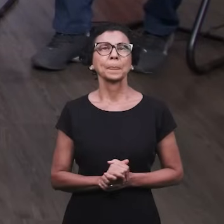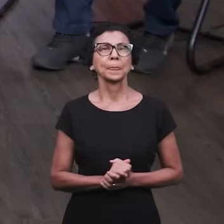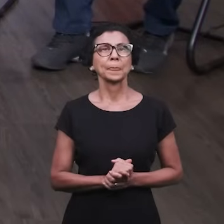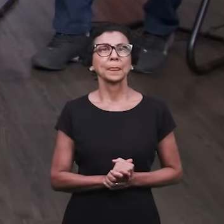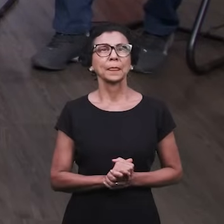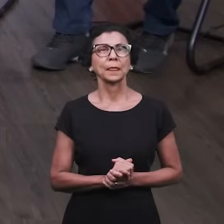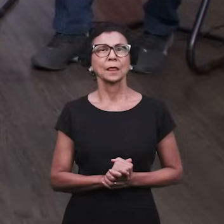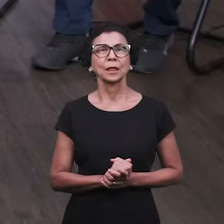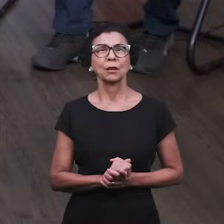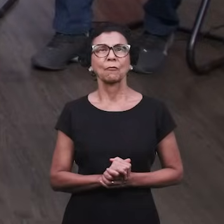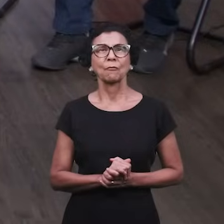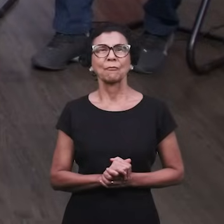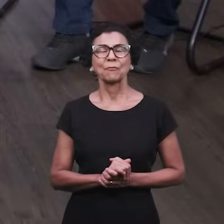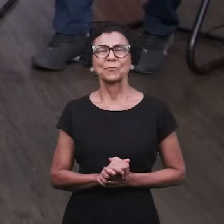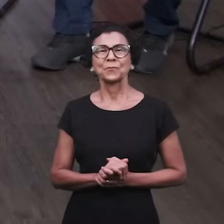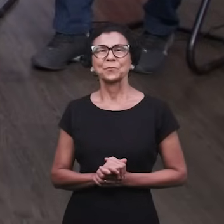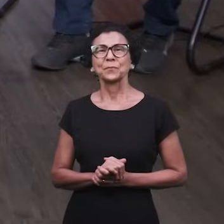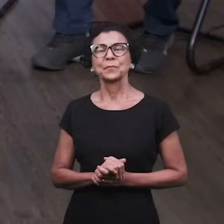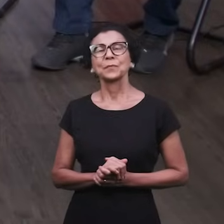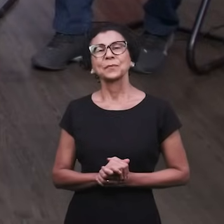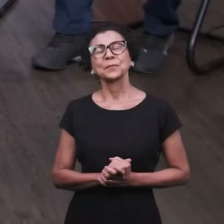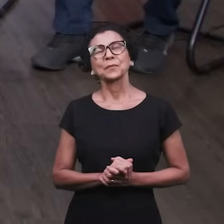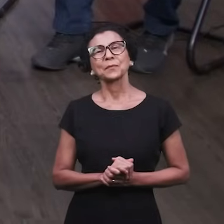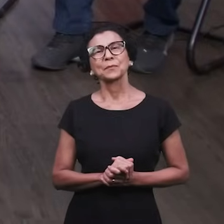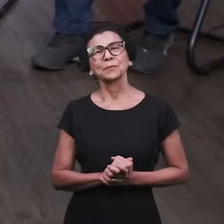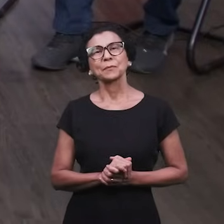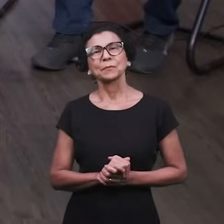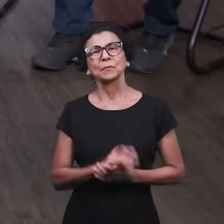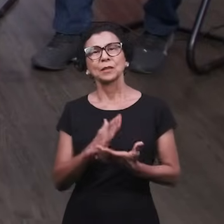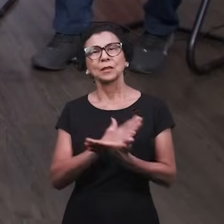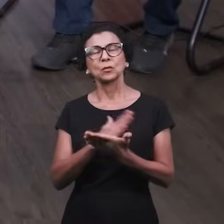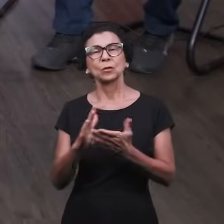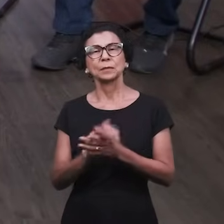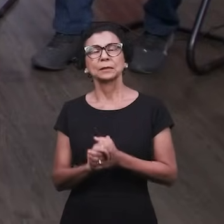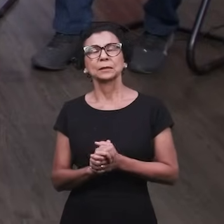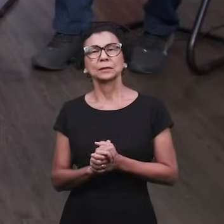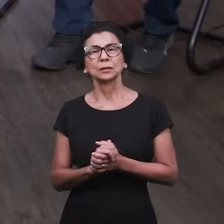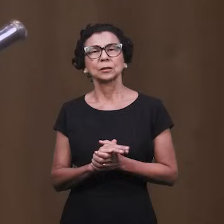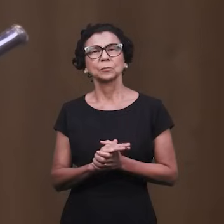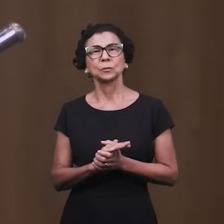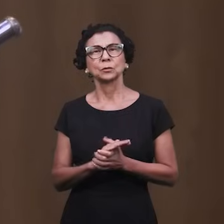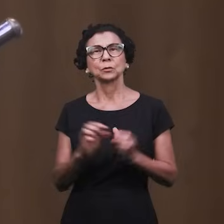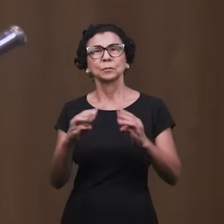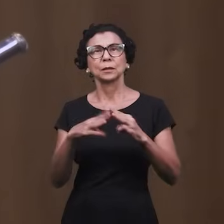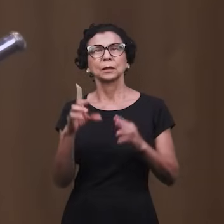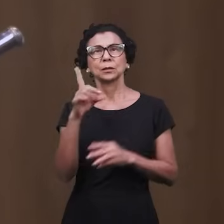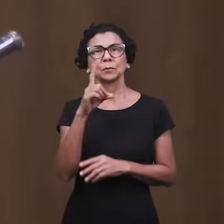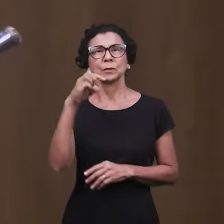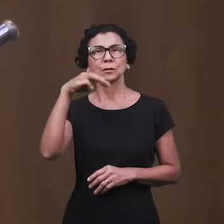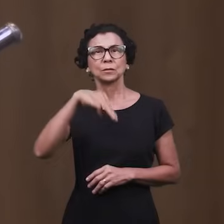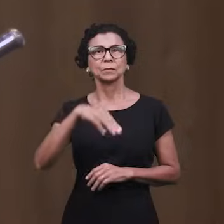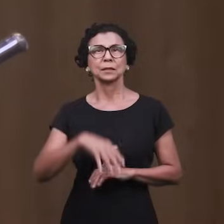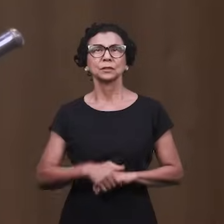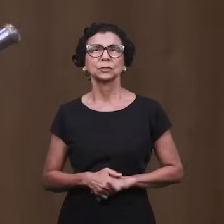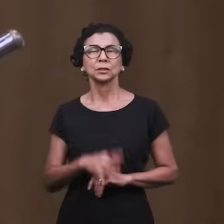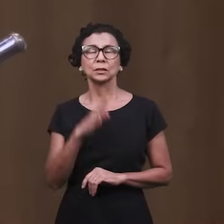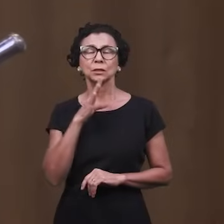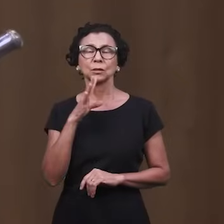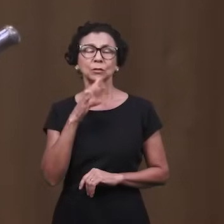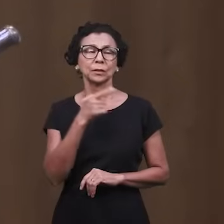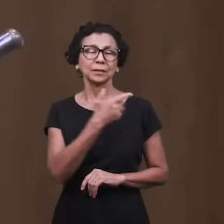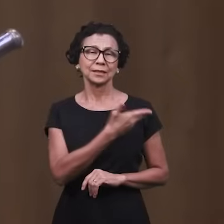era novata, tinha acabado de entrar para o grupo. Eu estava no Triplex, no seminário de principiantes, e conheci o Daniel. Ele estava tocando